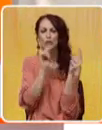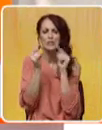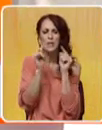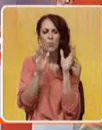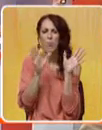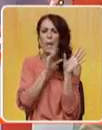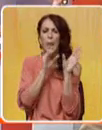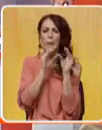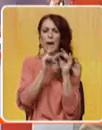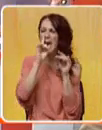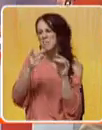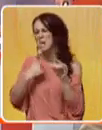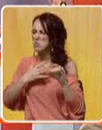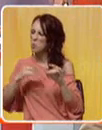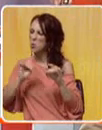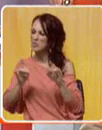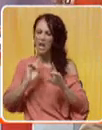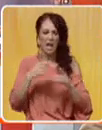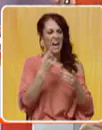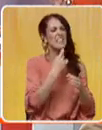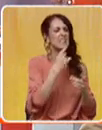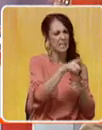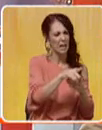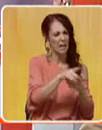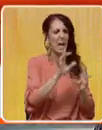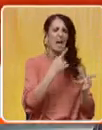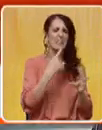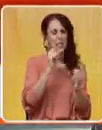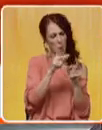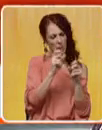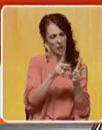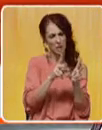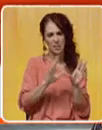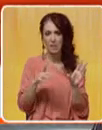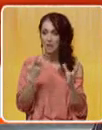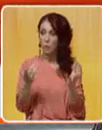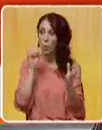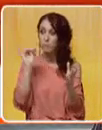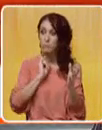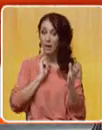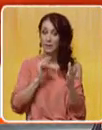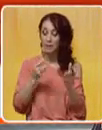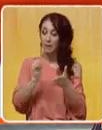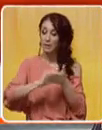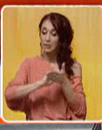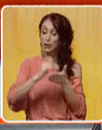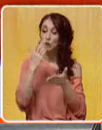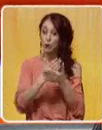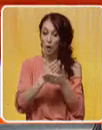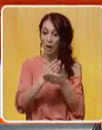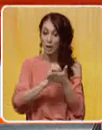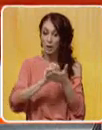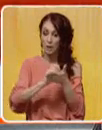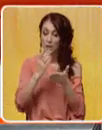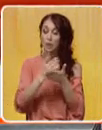não Alemanha Não eu não gosto então então Inglaterra tá at em Inglaterra tá bem e quando foi o meu pai a matricular na